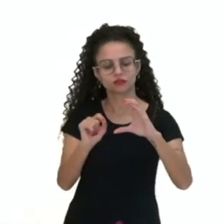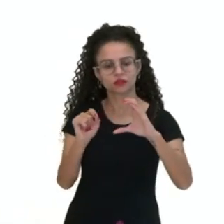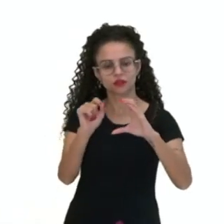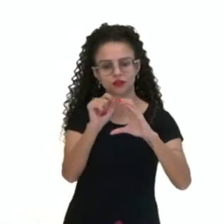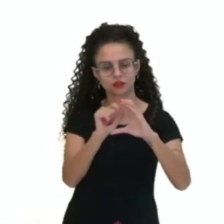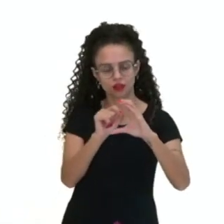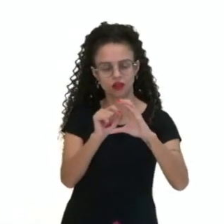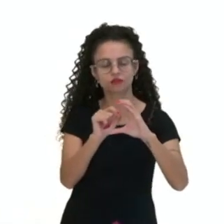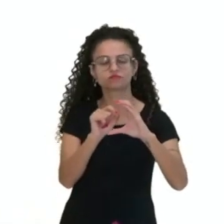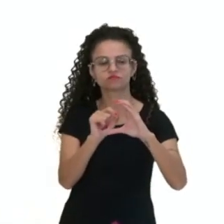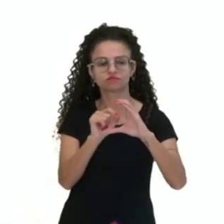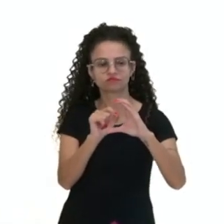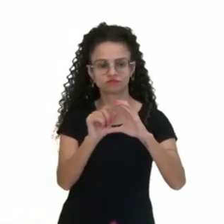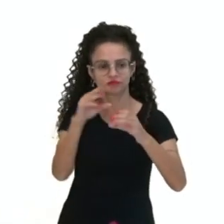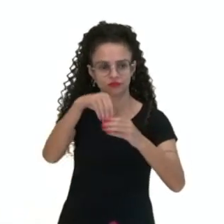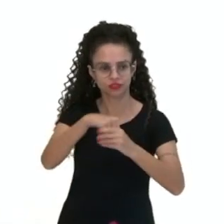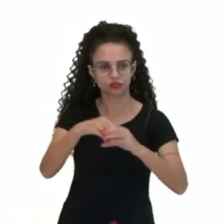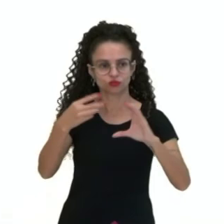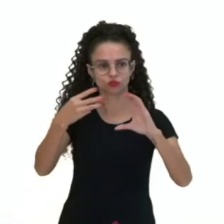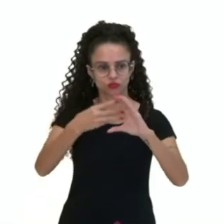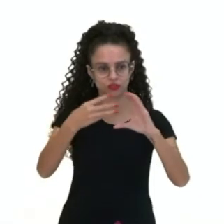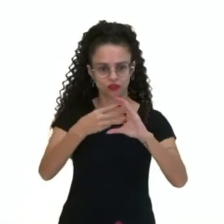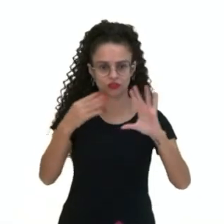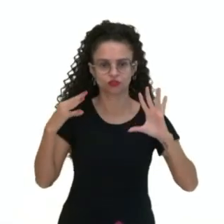são típicas também de todas as células, aqui